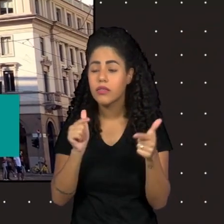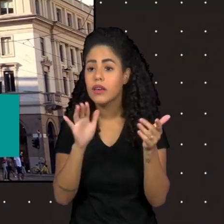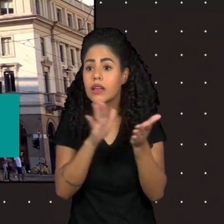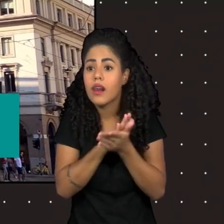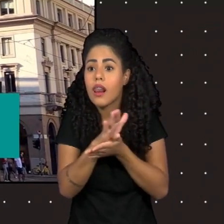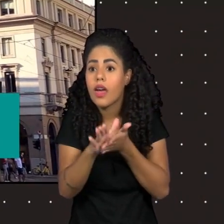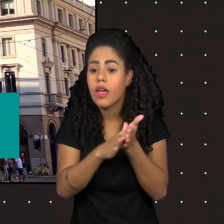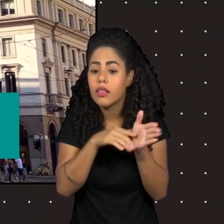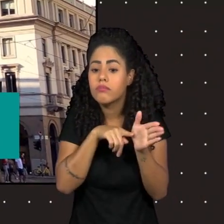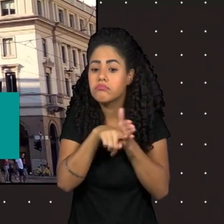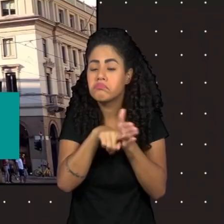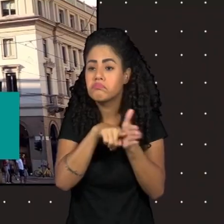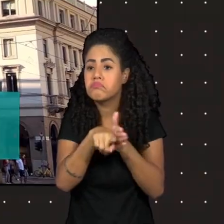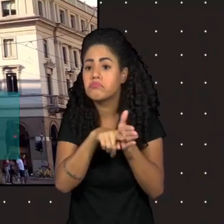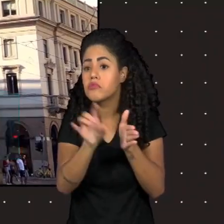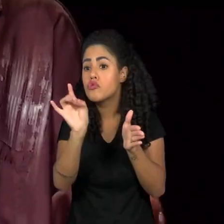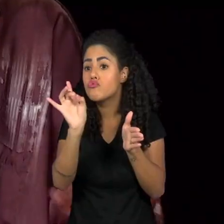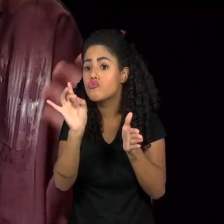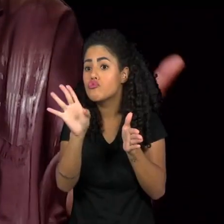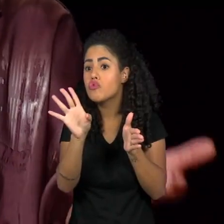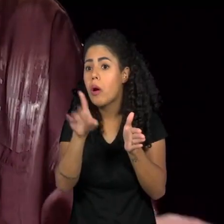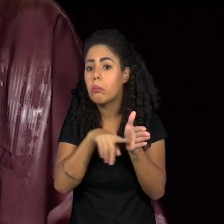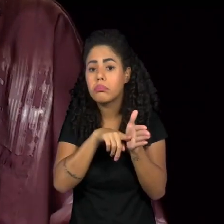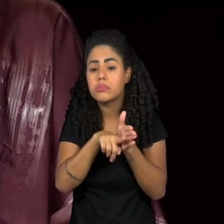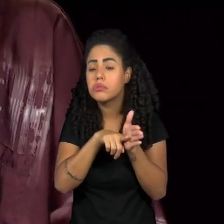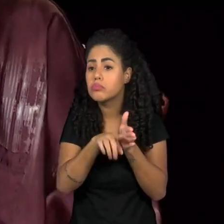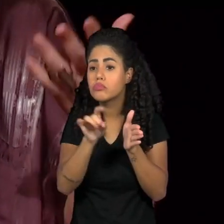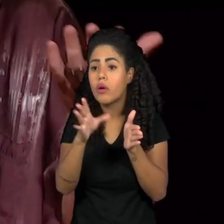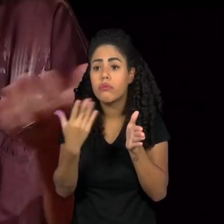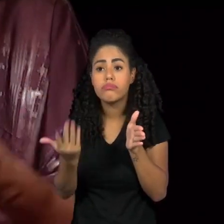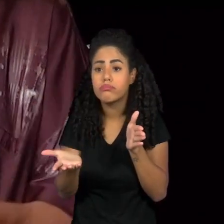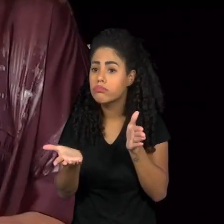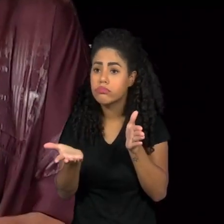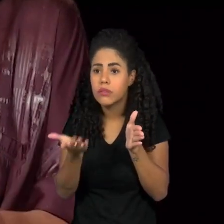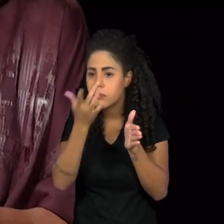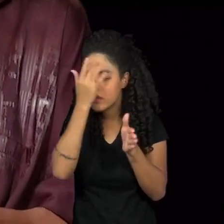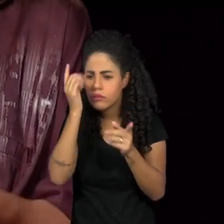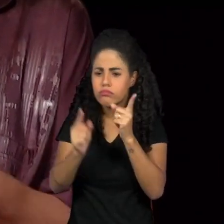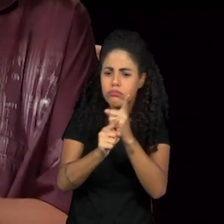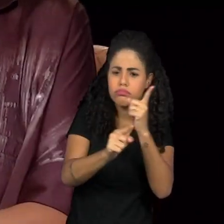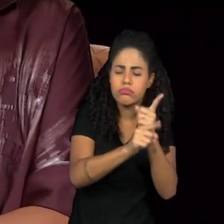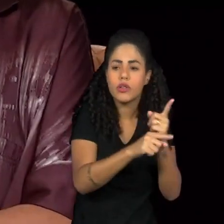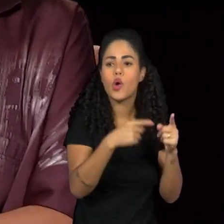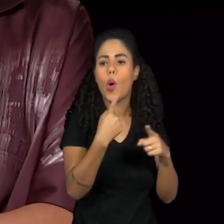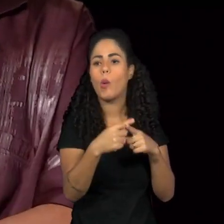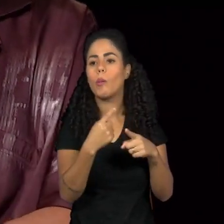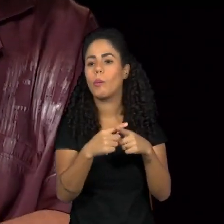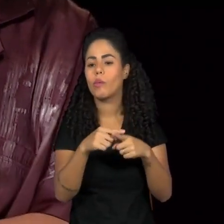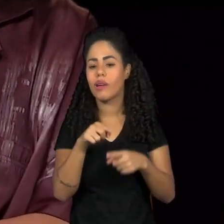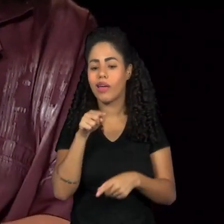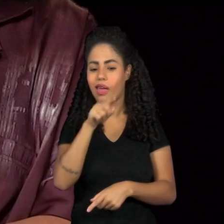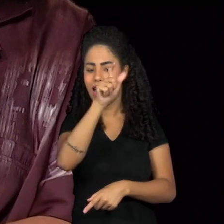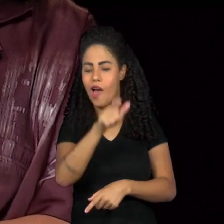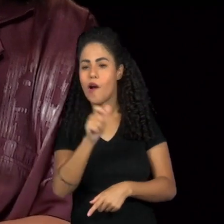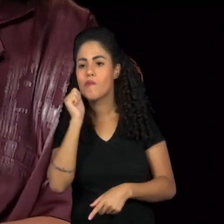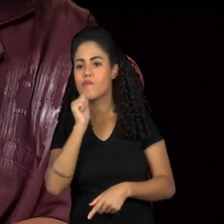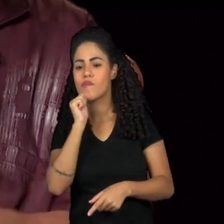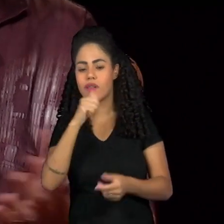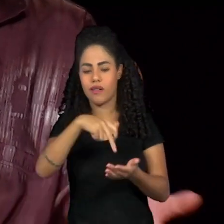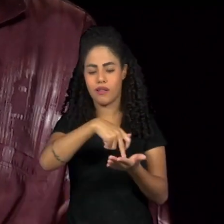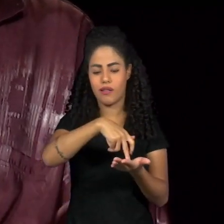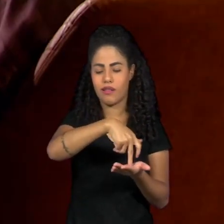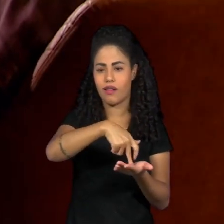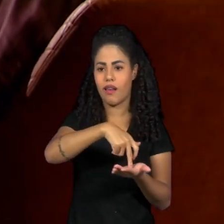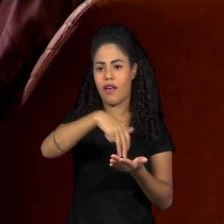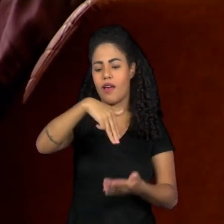as pesquisas, né, de pesquisadores porque ela foi muito, enfim,